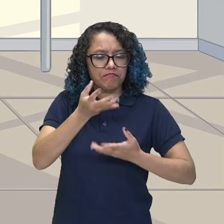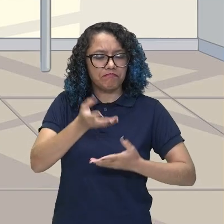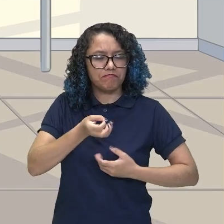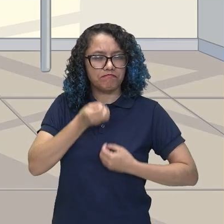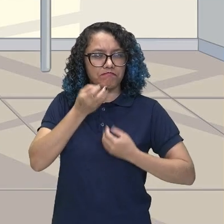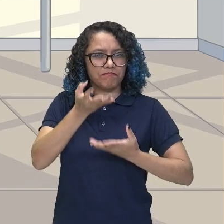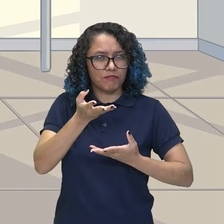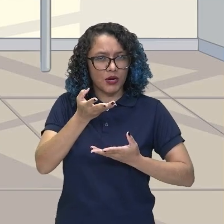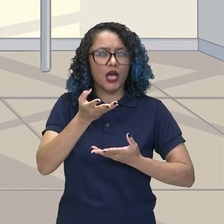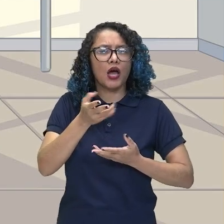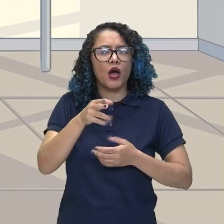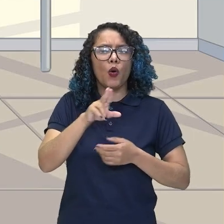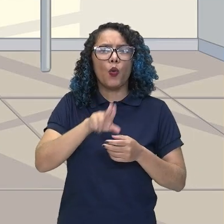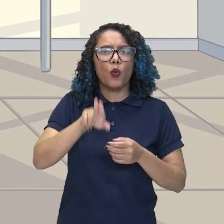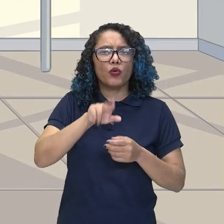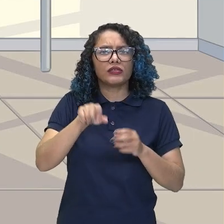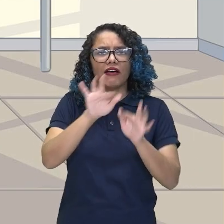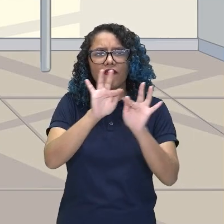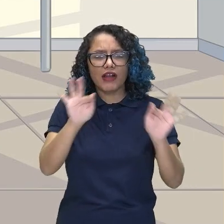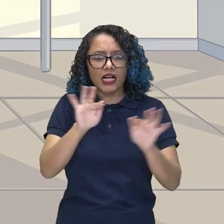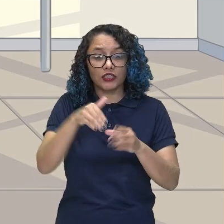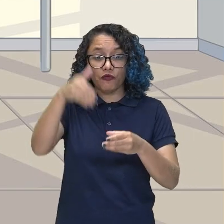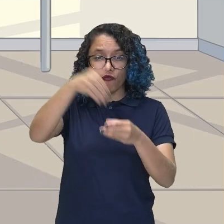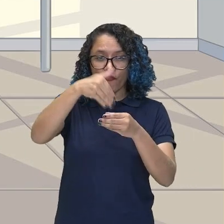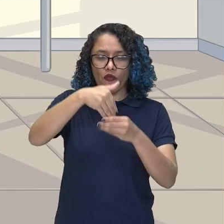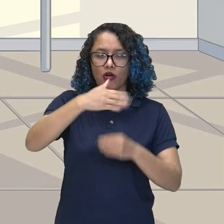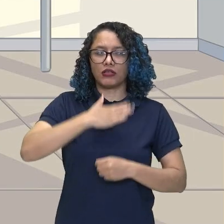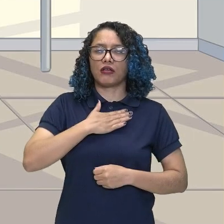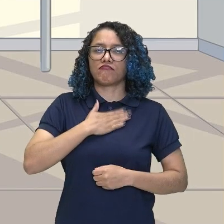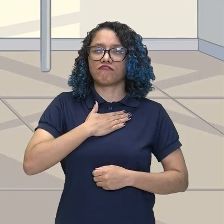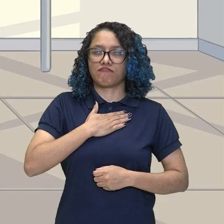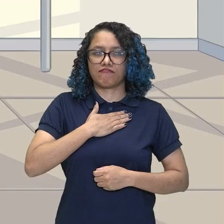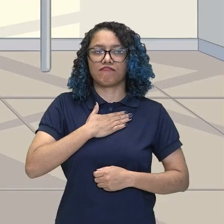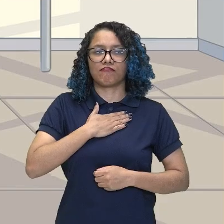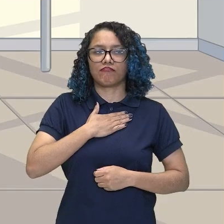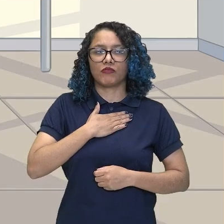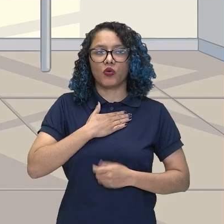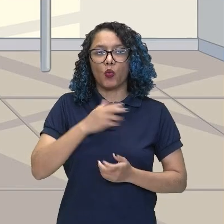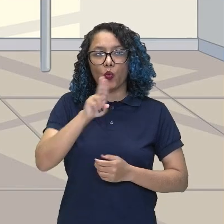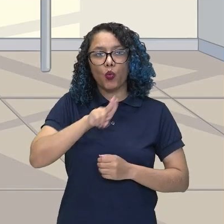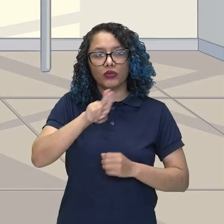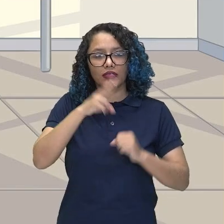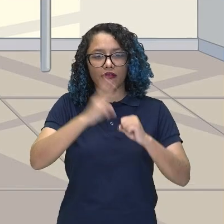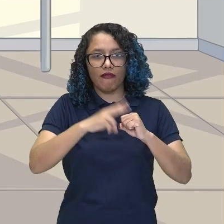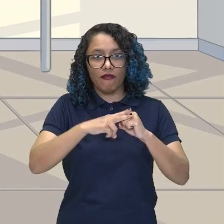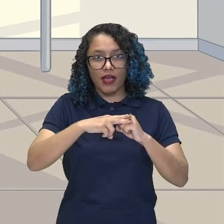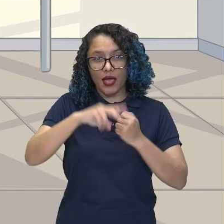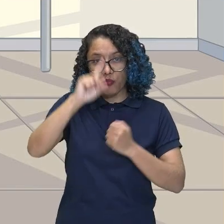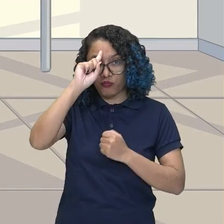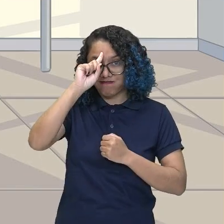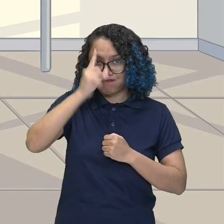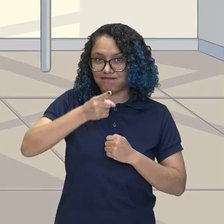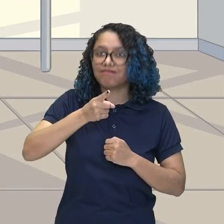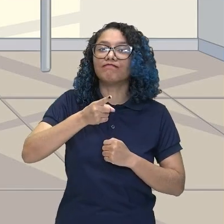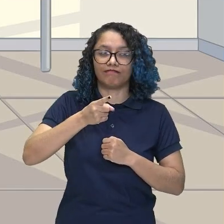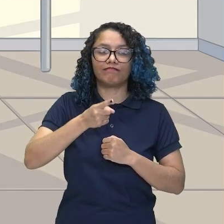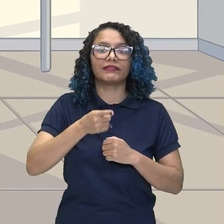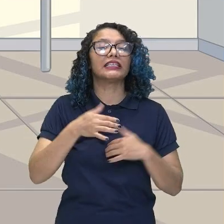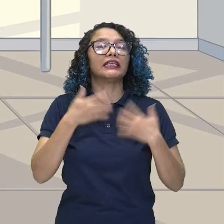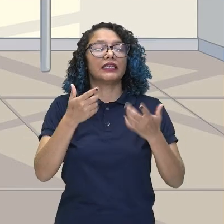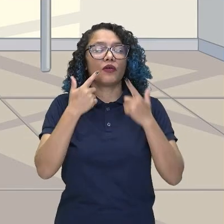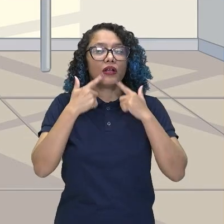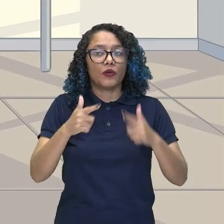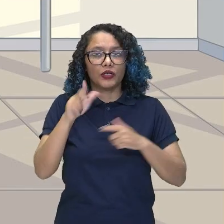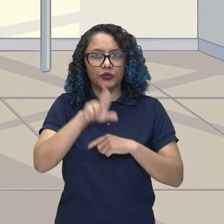utilizando vote em mim, o verbo no imperativo, vote. Então, a linguagem, que é utilizada